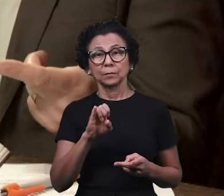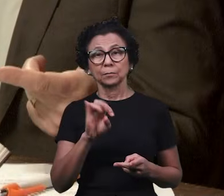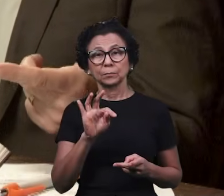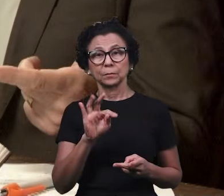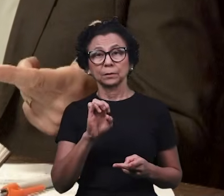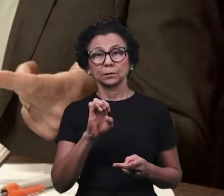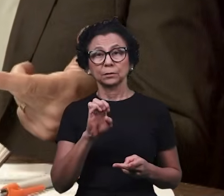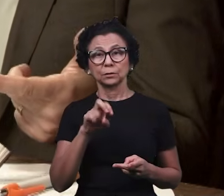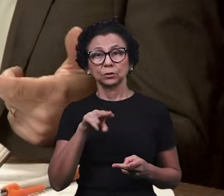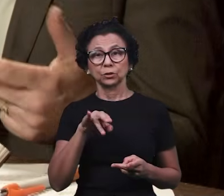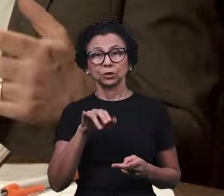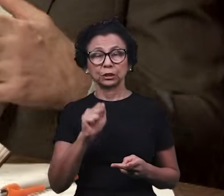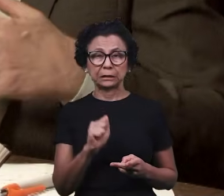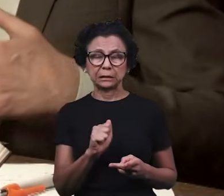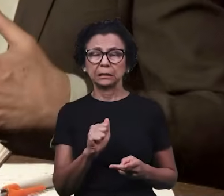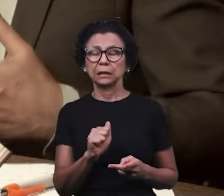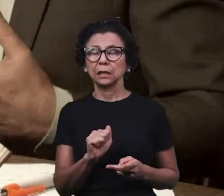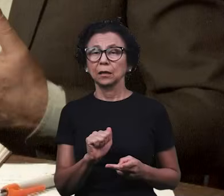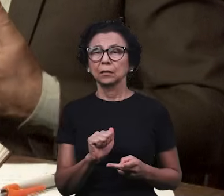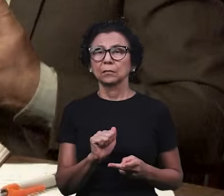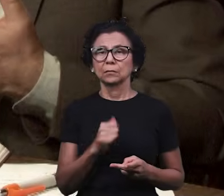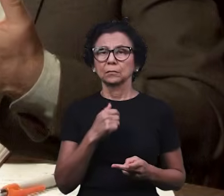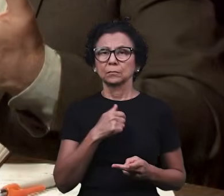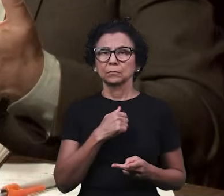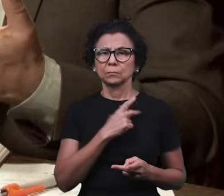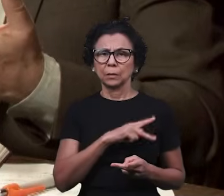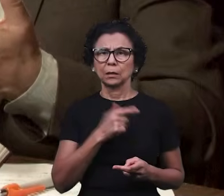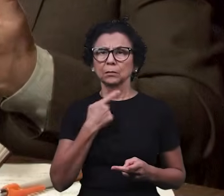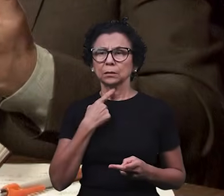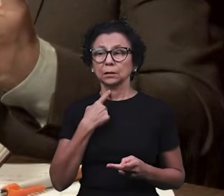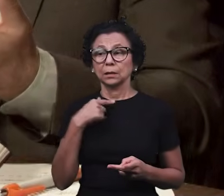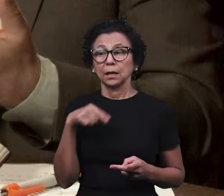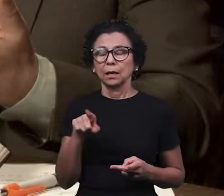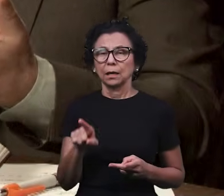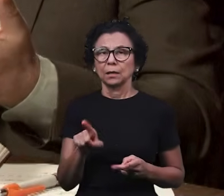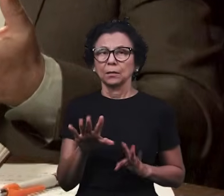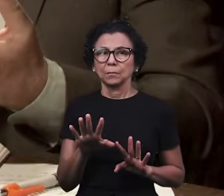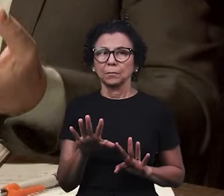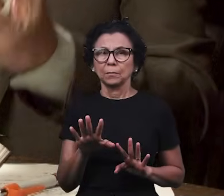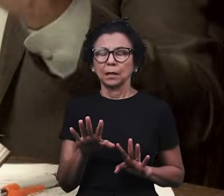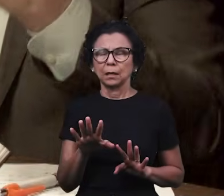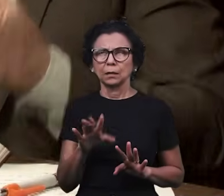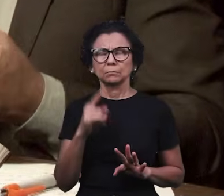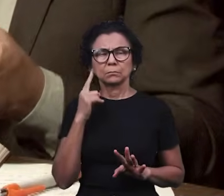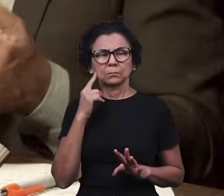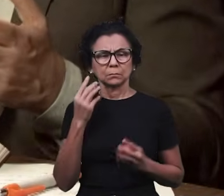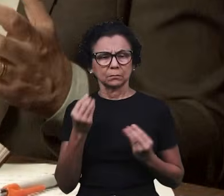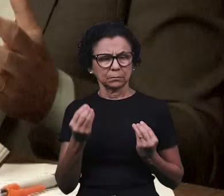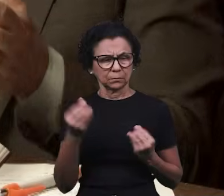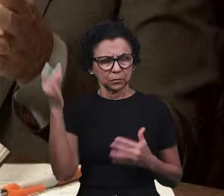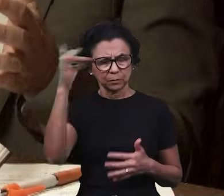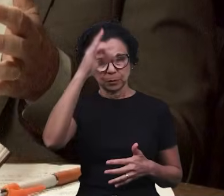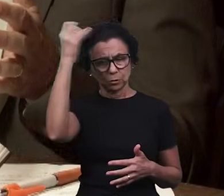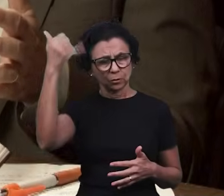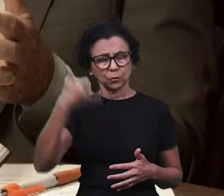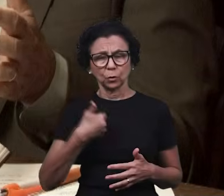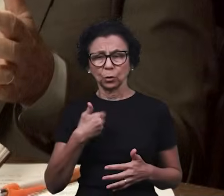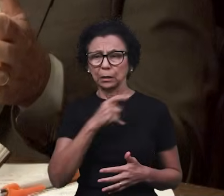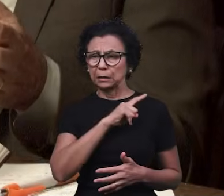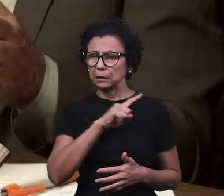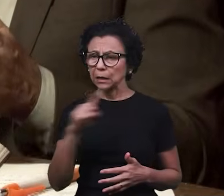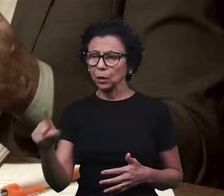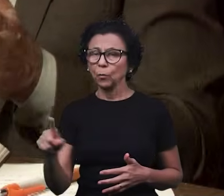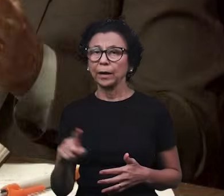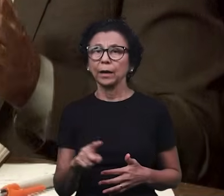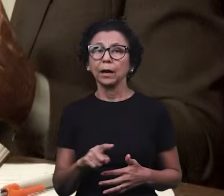Isso é maravilhoso. Ou seja, a sensibilidade dele de ouvir a voz do Senhor, entender que não era aquilo que o Espírito